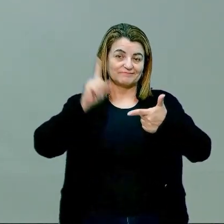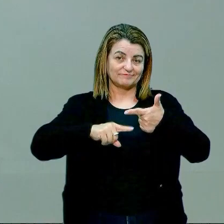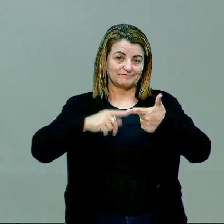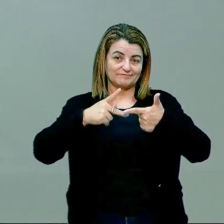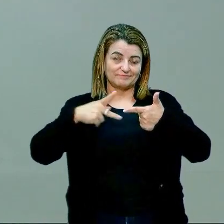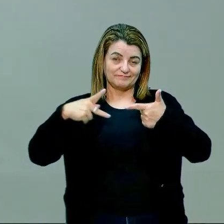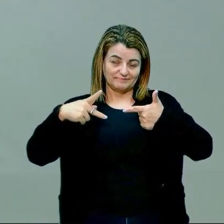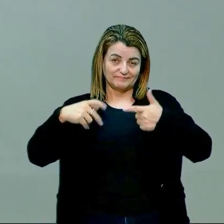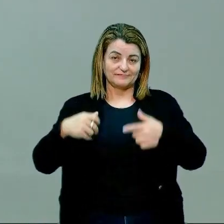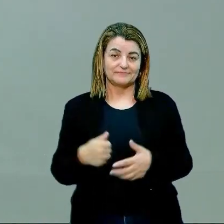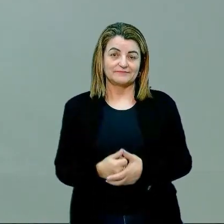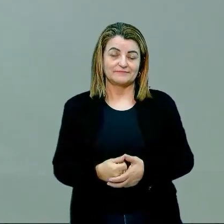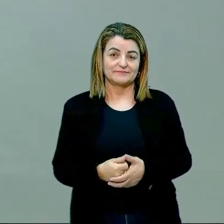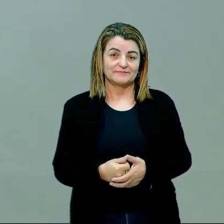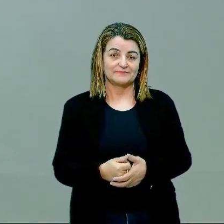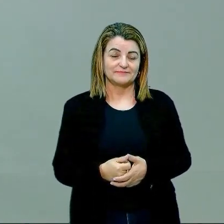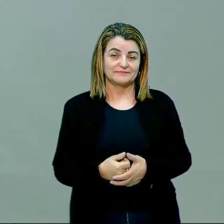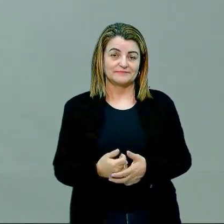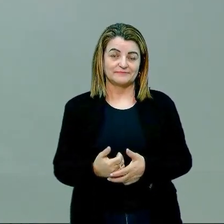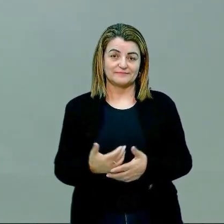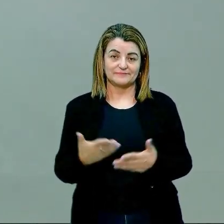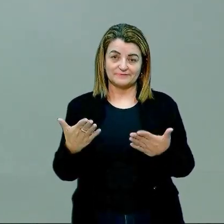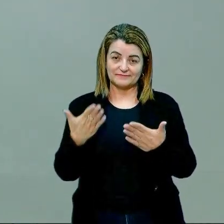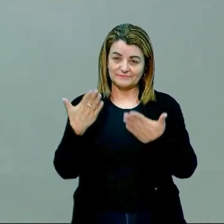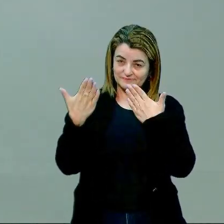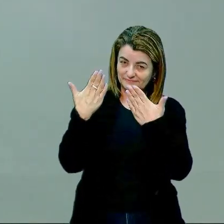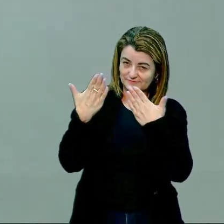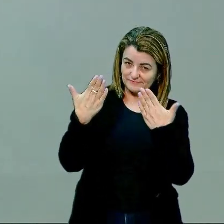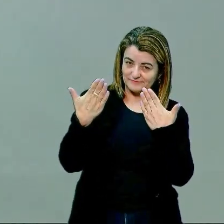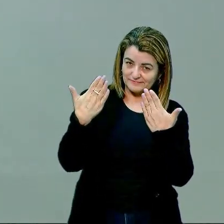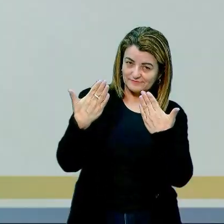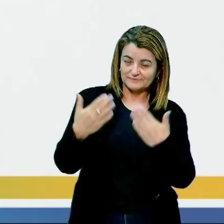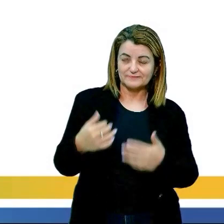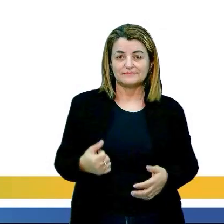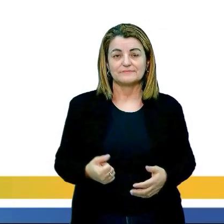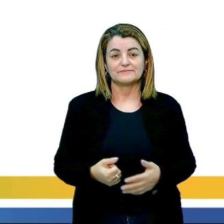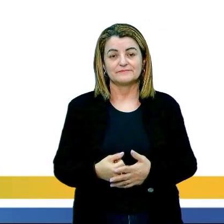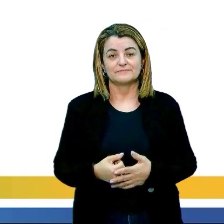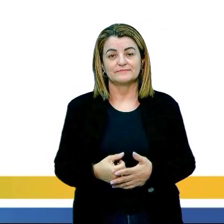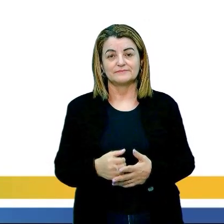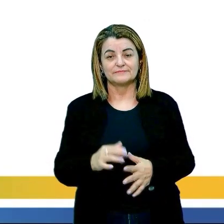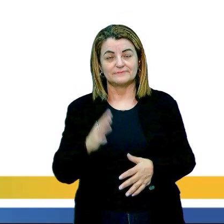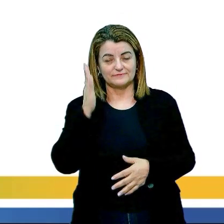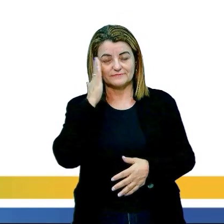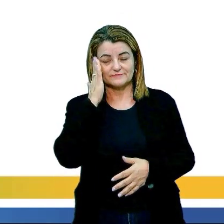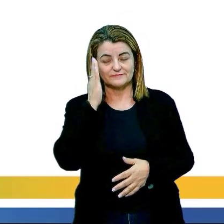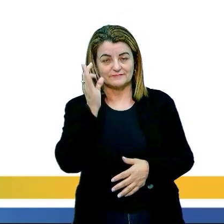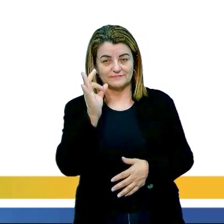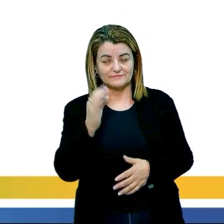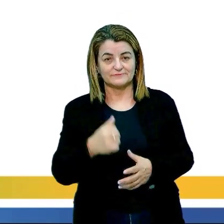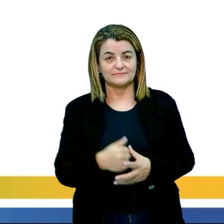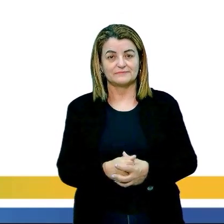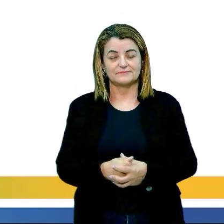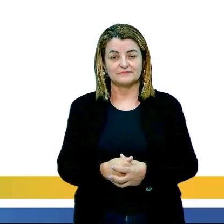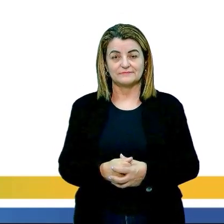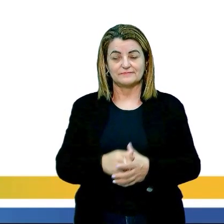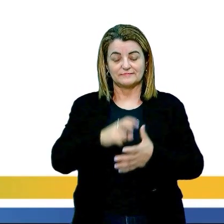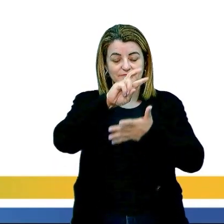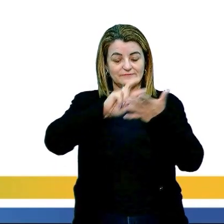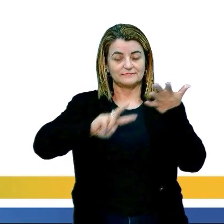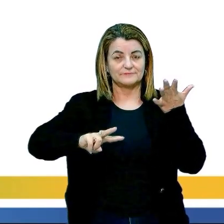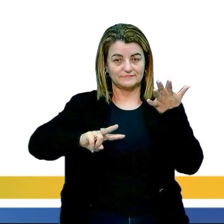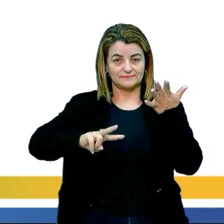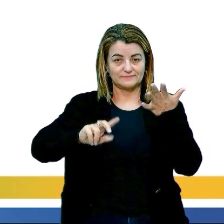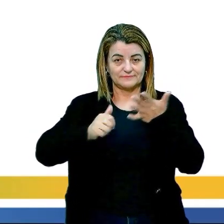proposição, tá? E aí vamos ver. Será que vai dar certo? Olha lá, vou ler de novo